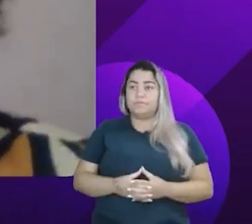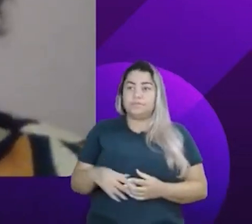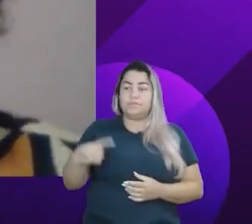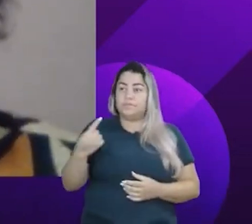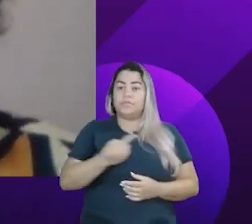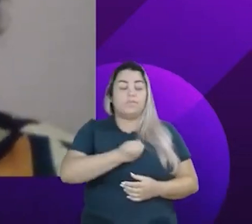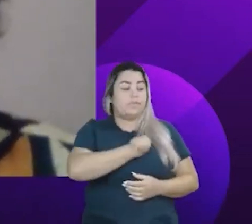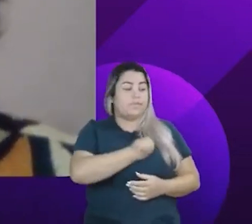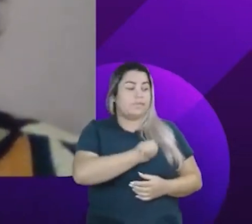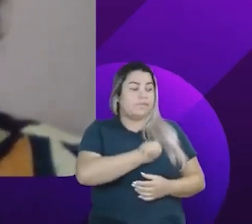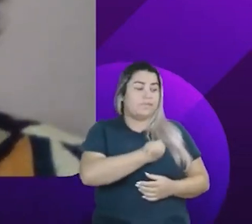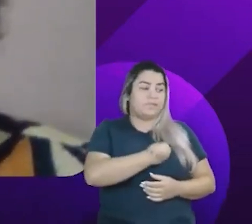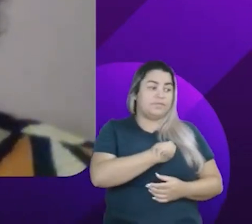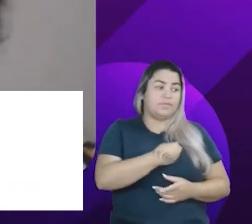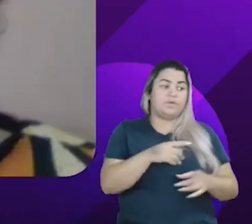vivendo um momento